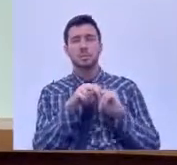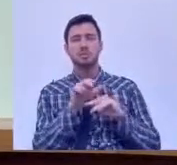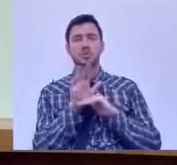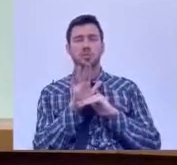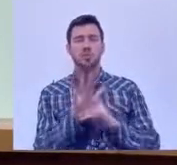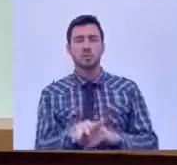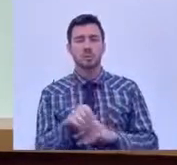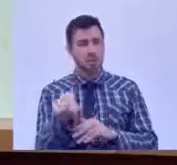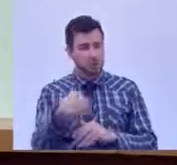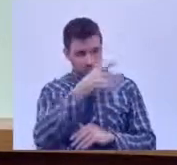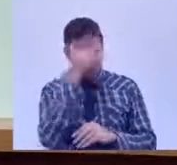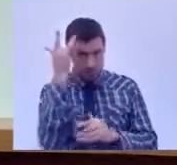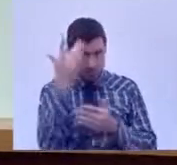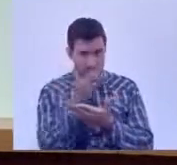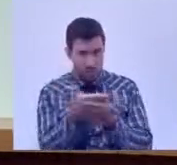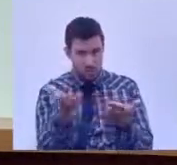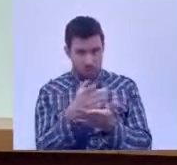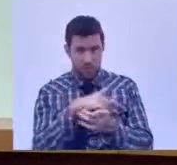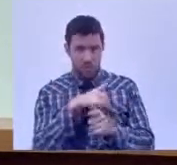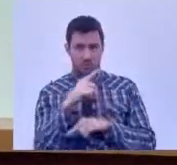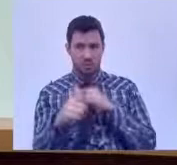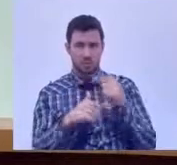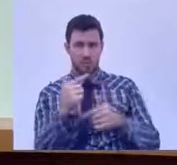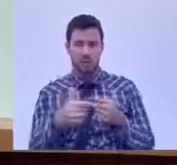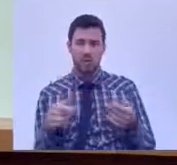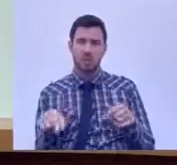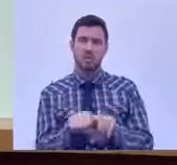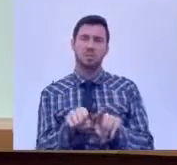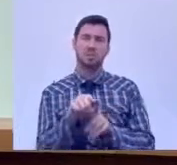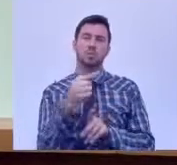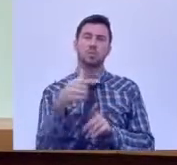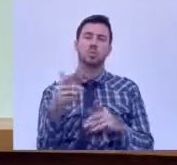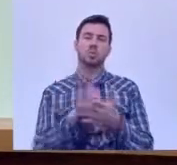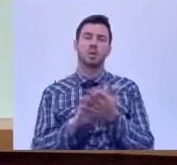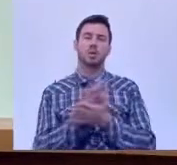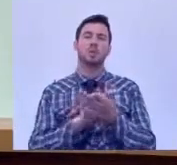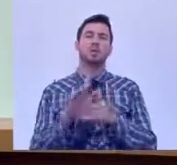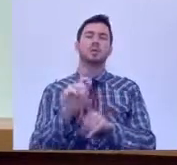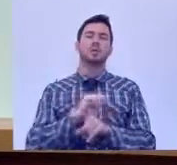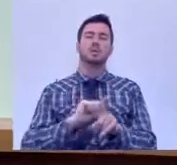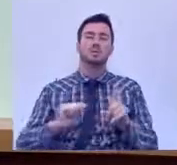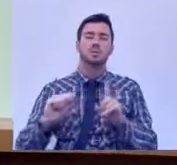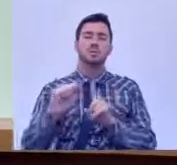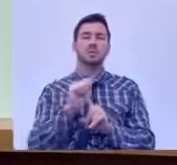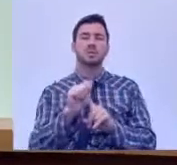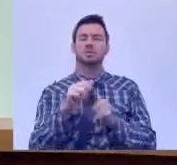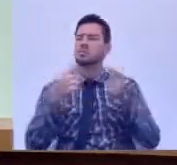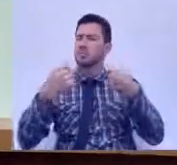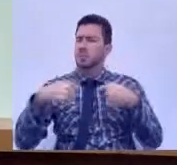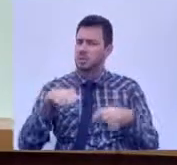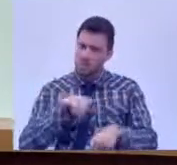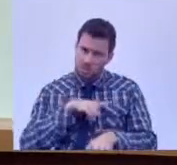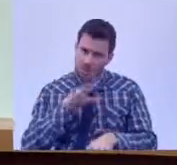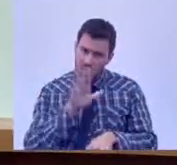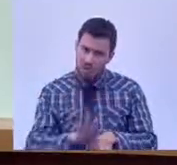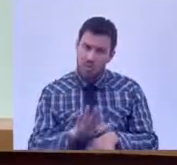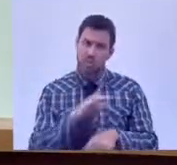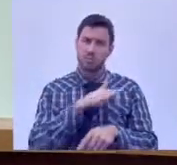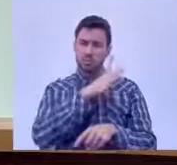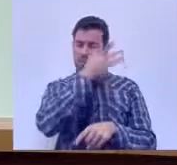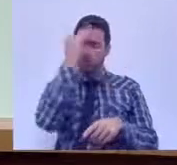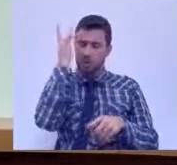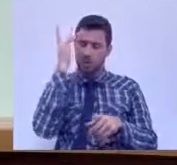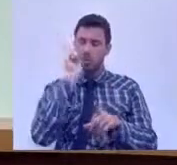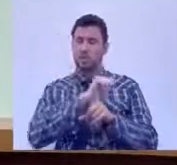ajudar essas pessoas. Lá no serviço funerário, nós não temos um assistente social. Tem que ter um assistente social para dar